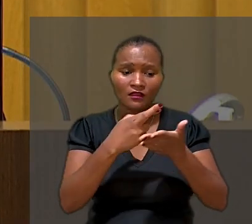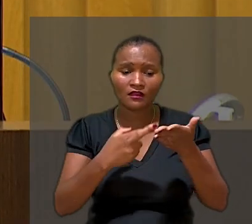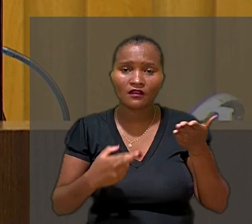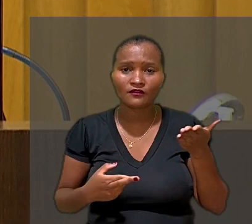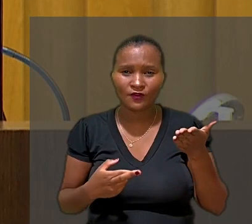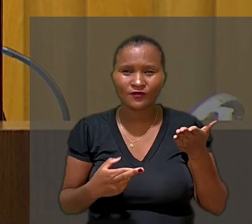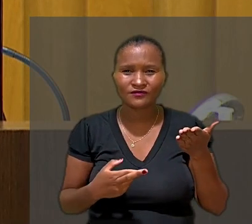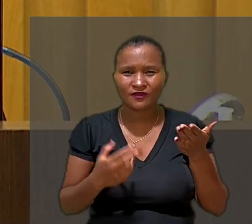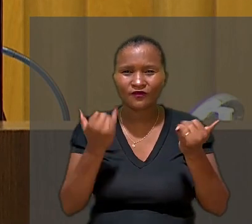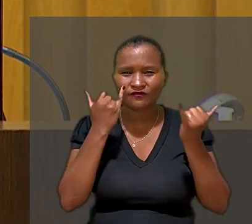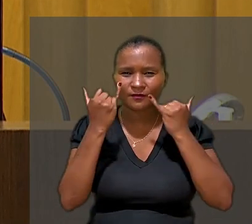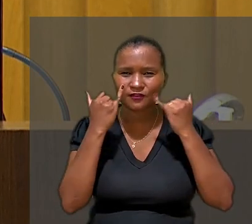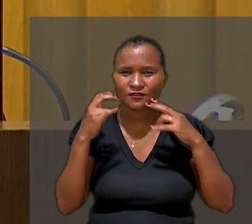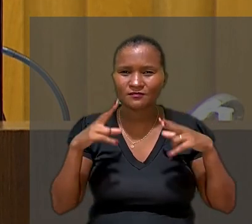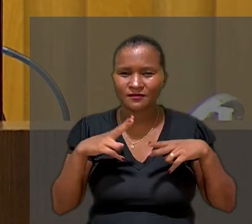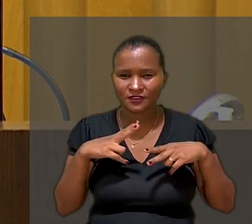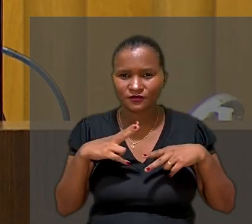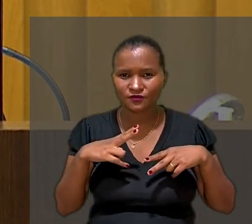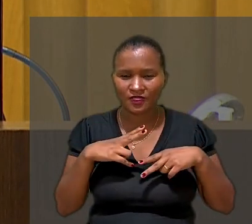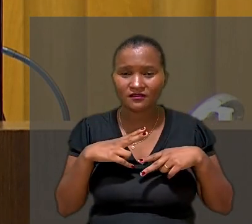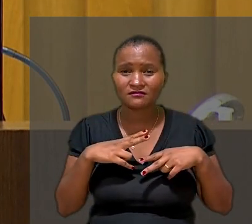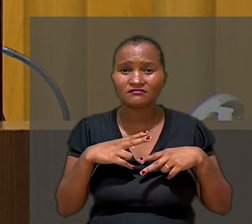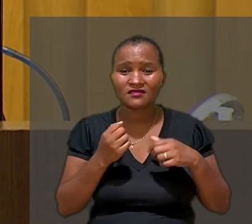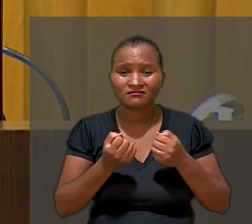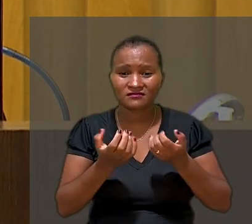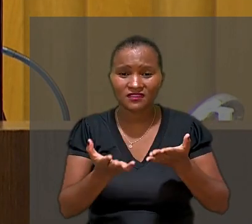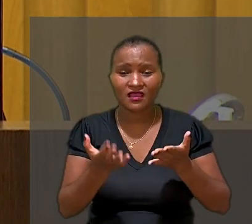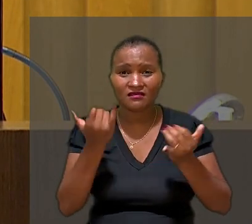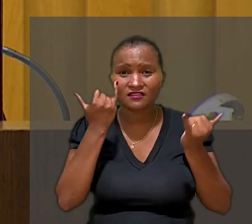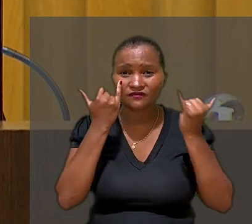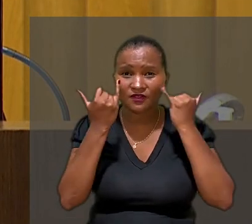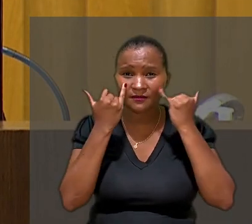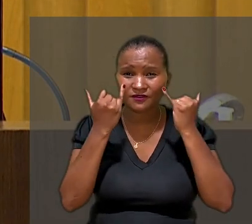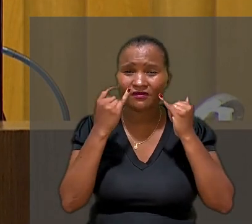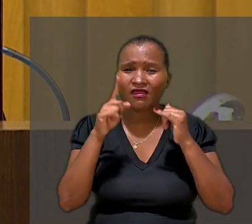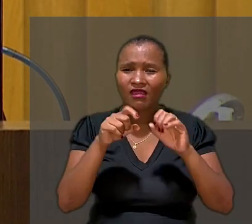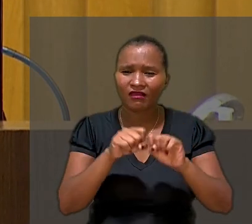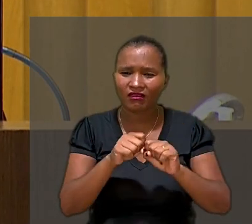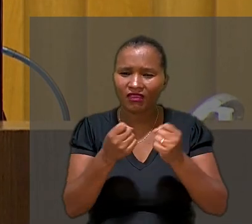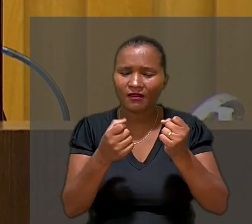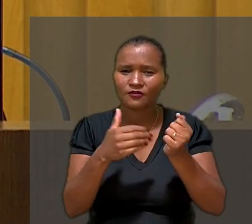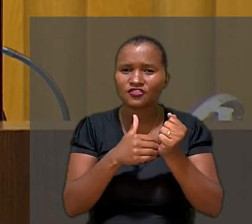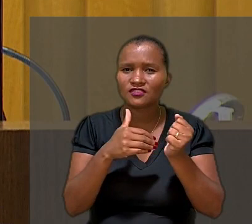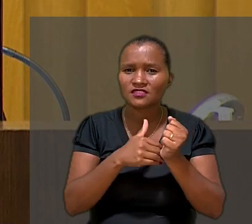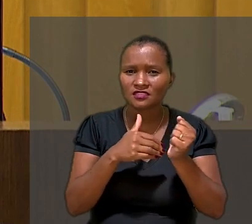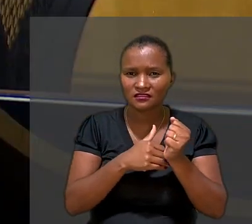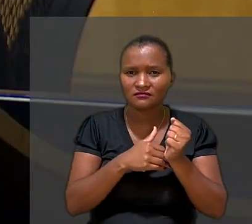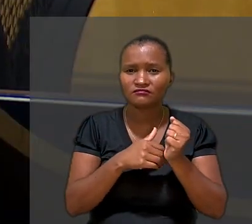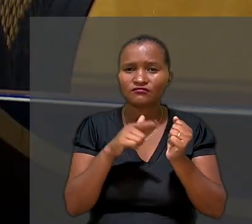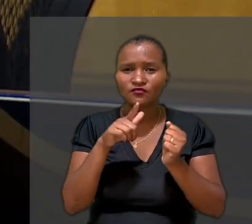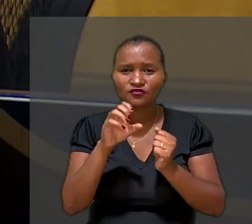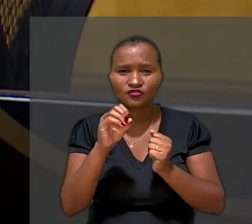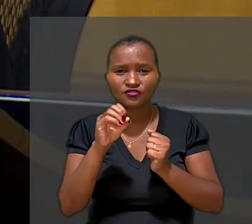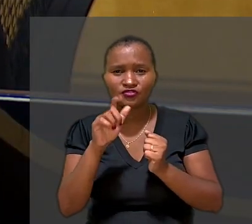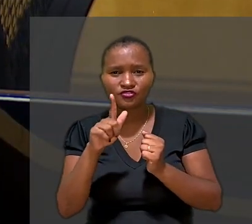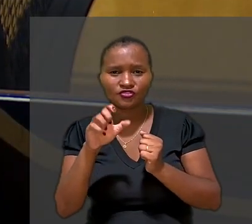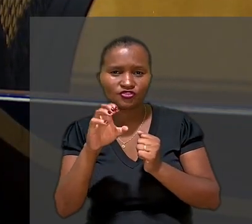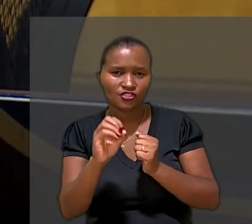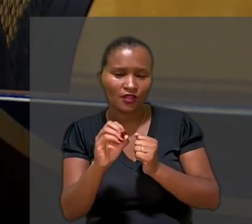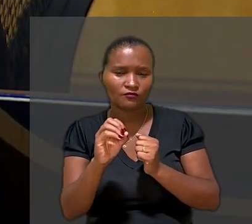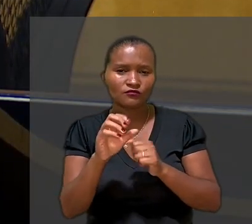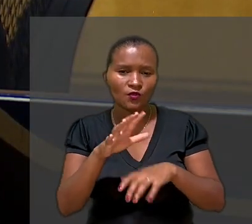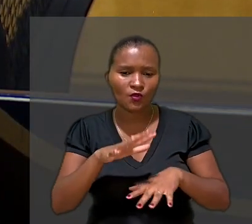que o relatório é dado pessoal e que o fornecimento das informações representa quebra de sigilo de